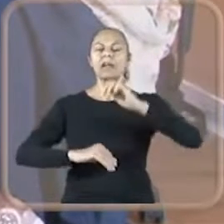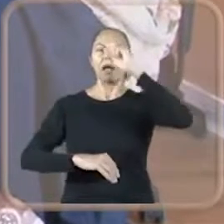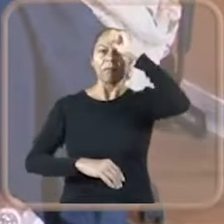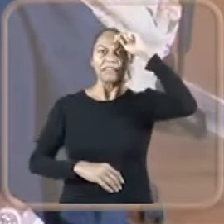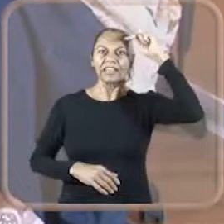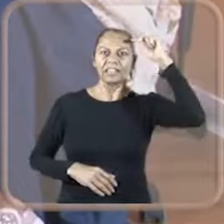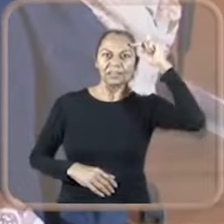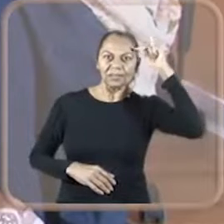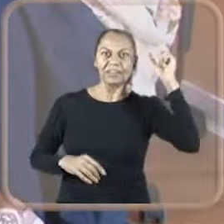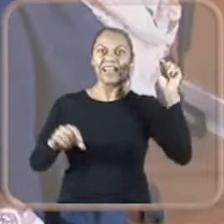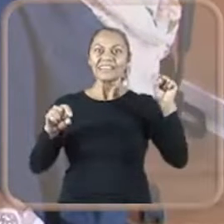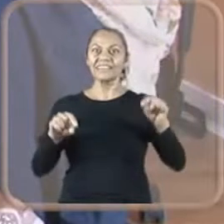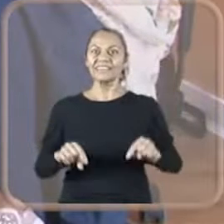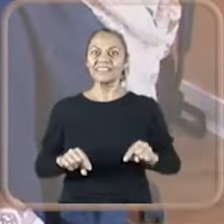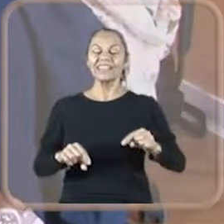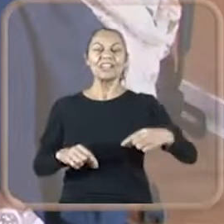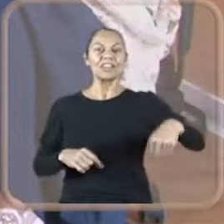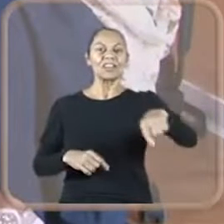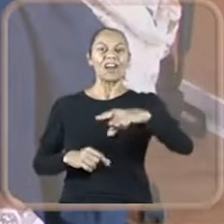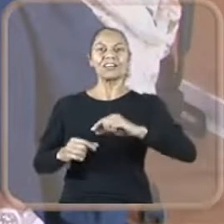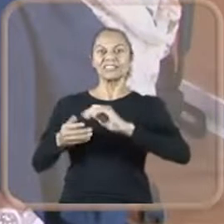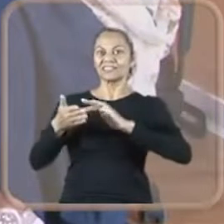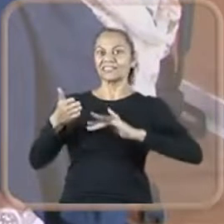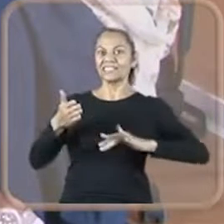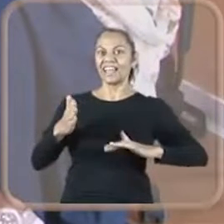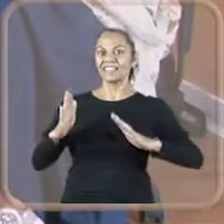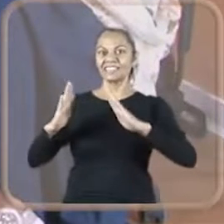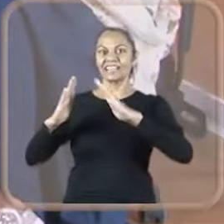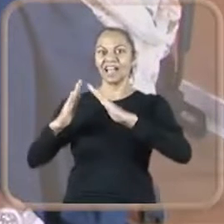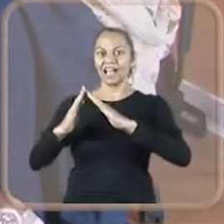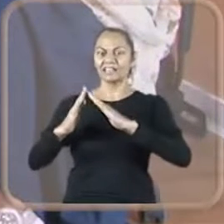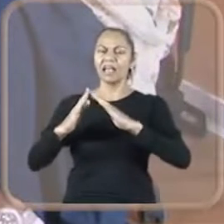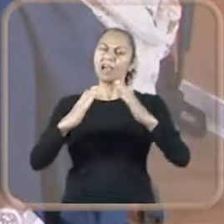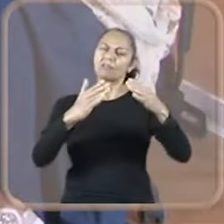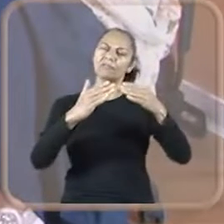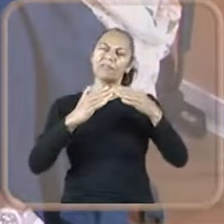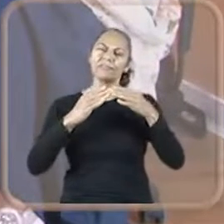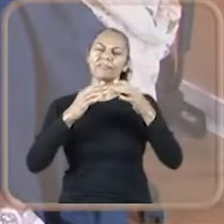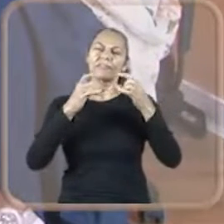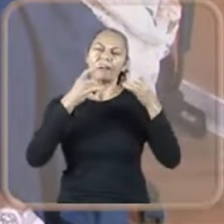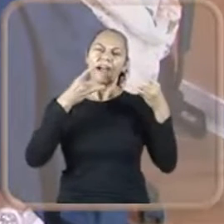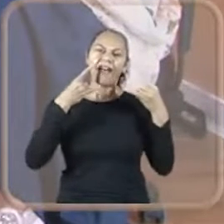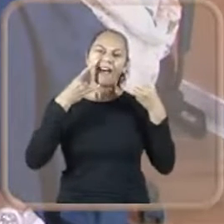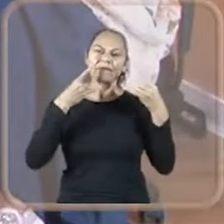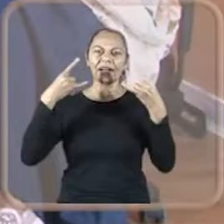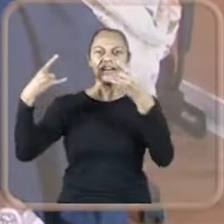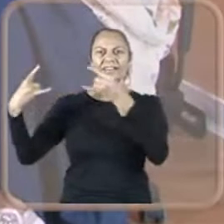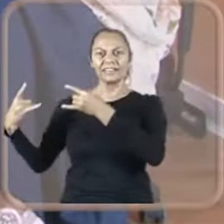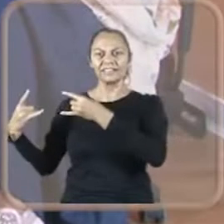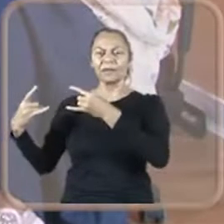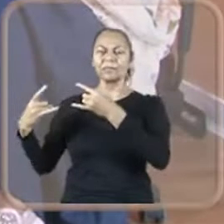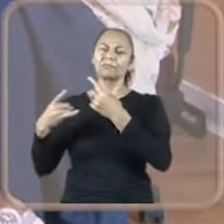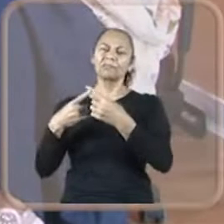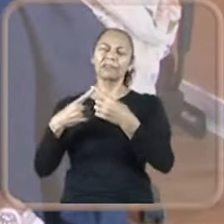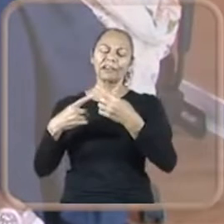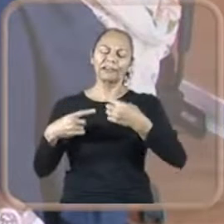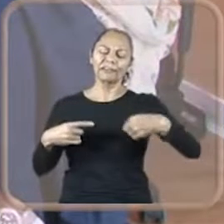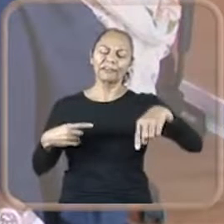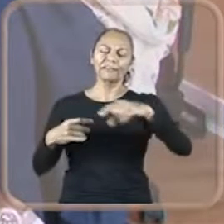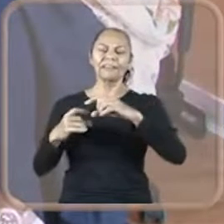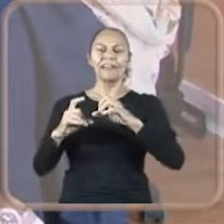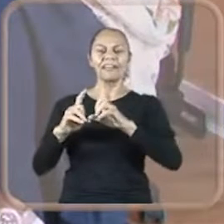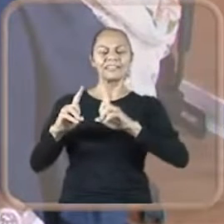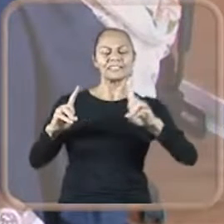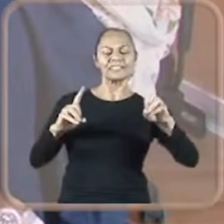aqui no Dever em Casa na TV. Peço licença para tirar a máscara. Estamos aqui no distanciamento seguro e seguindo os protocolos,